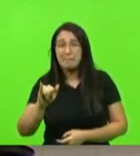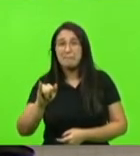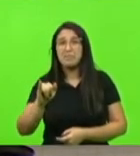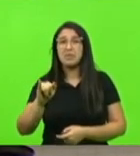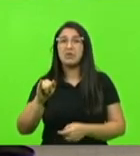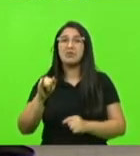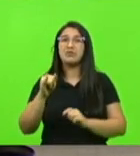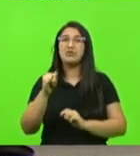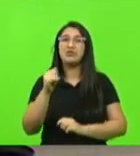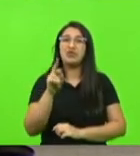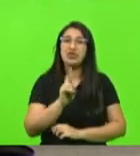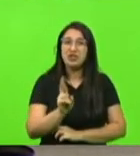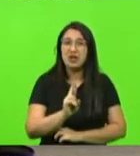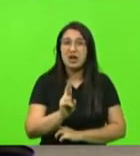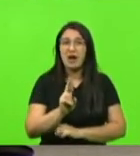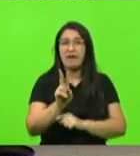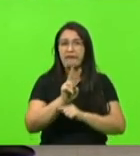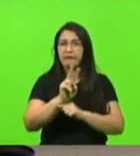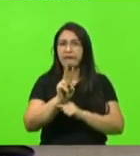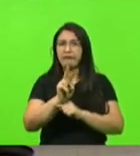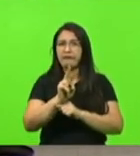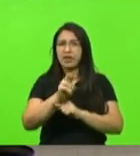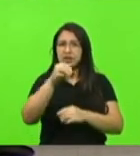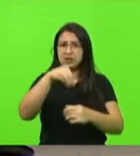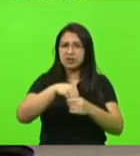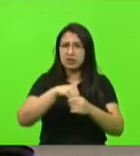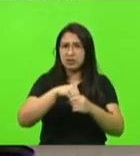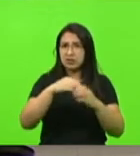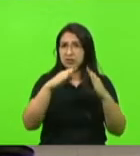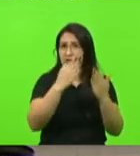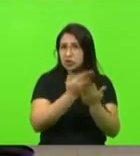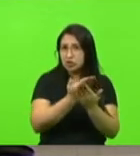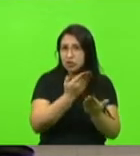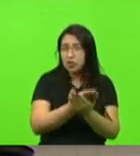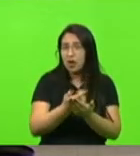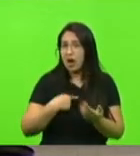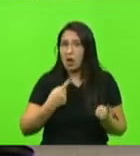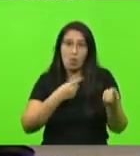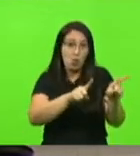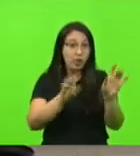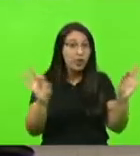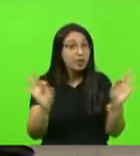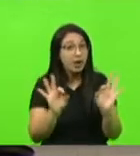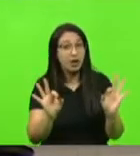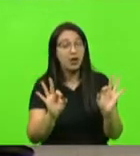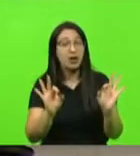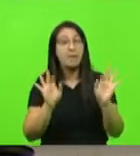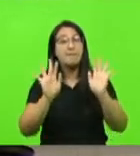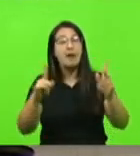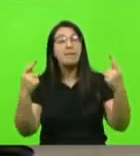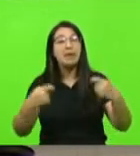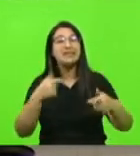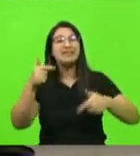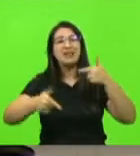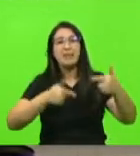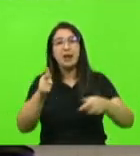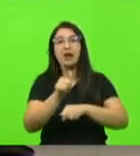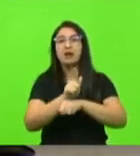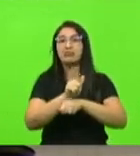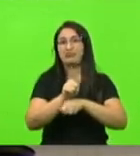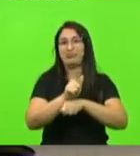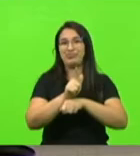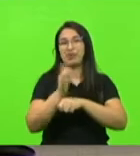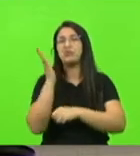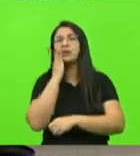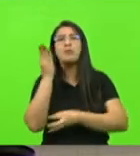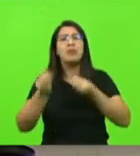reais para vigilância nas escolas. Eu não sou contra a vigilância, pelo contrário, mas nós temos que trabalhar com gestão e saber qual